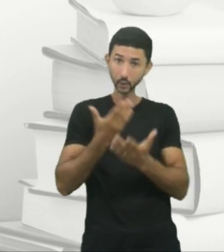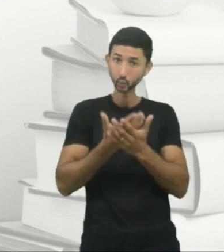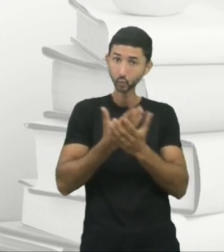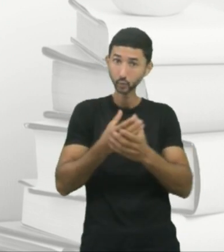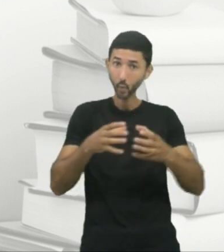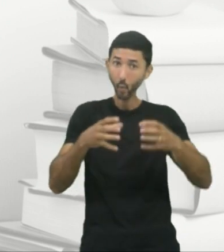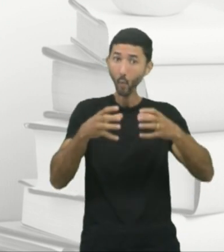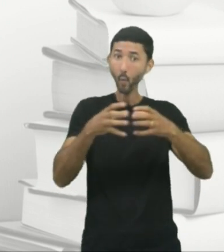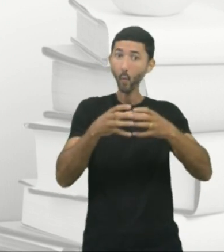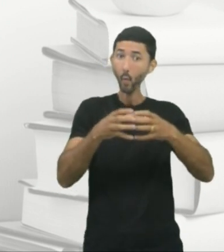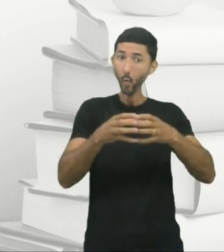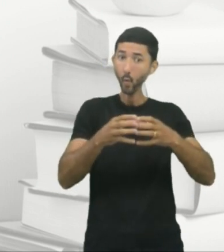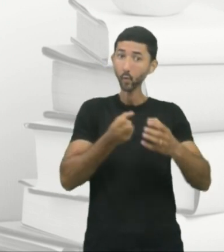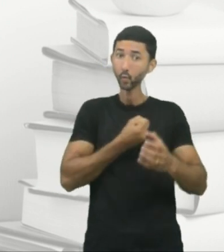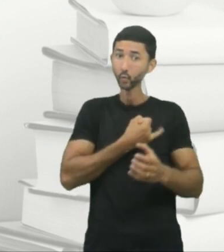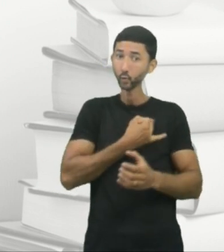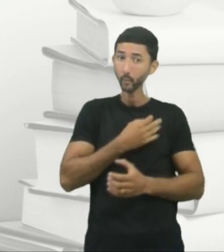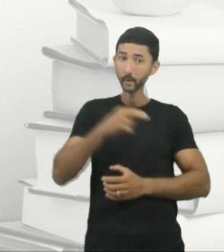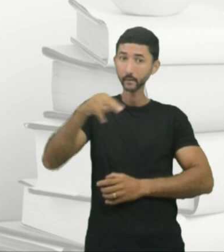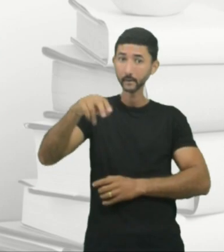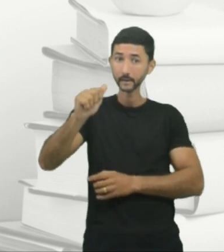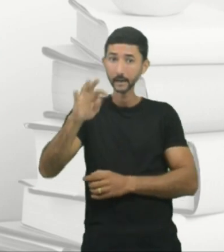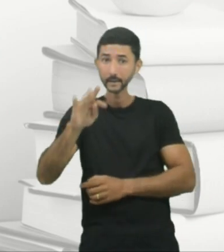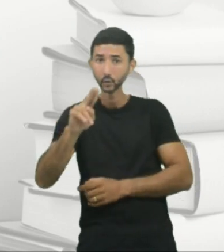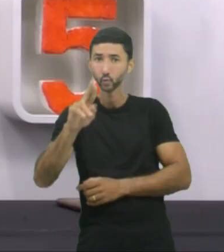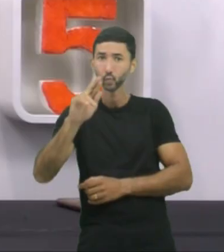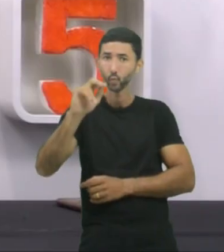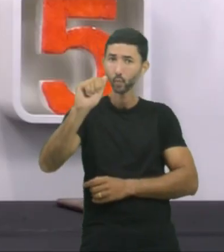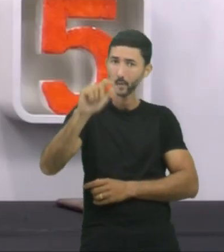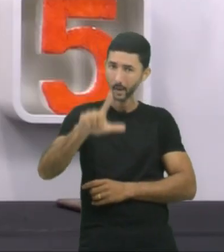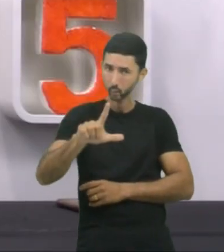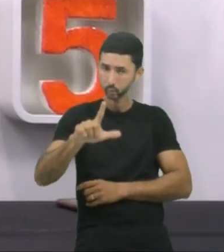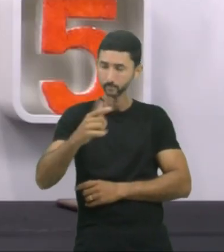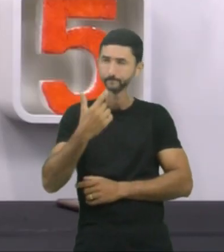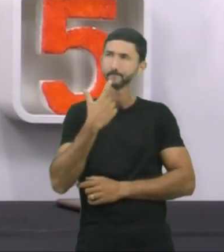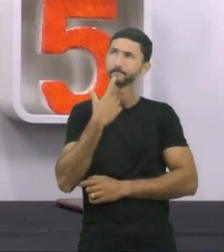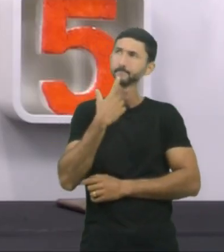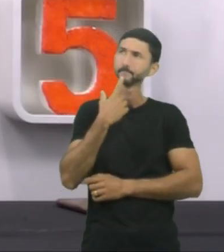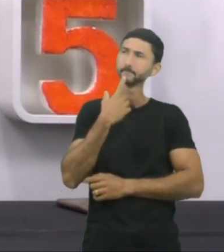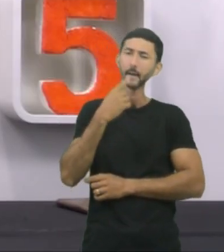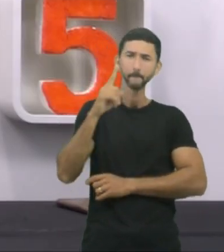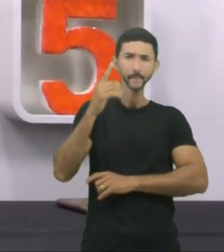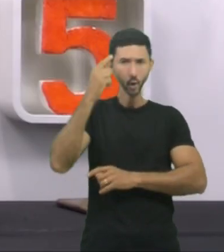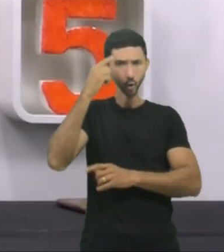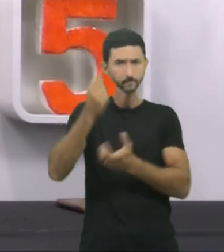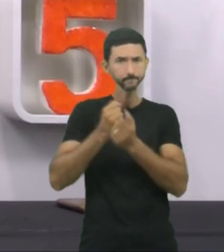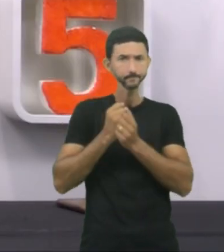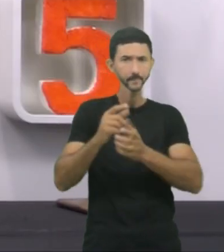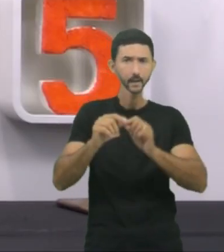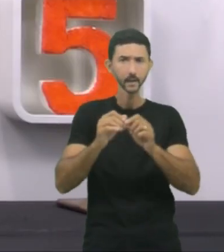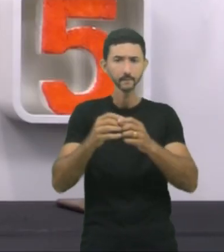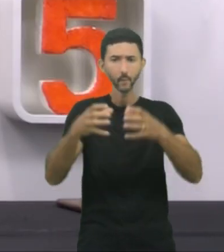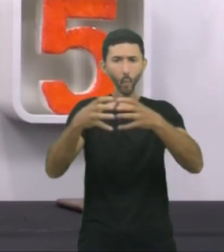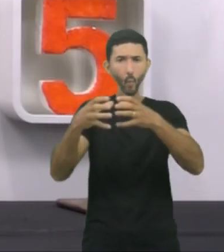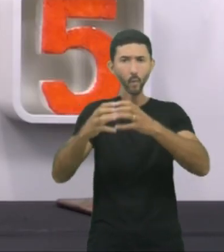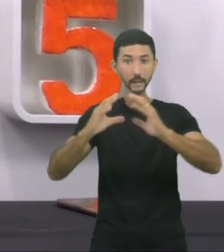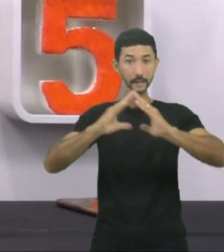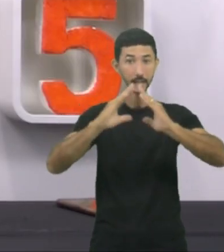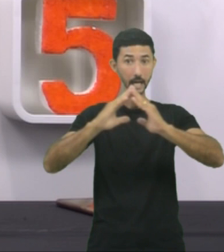lá no conjunto dos números naturais. Então, pensa comigo. Você já sabe que um conjunto de